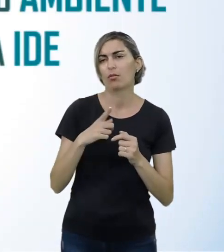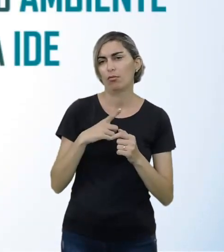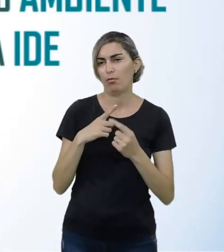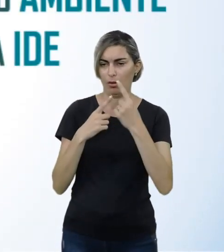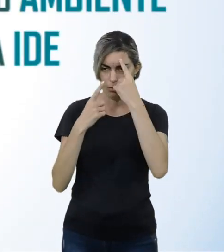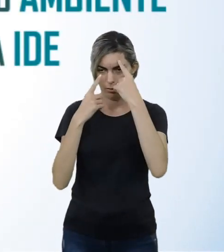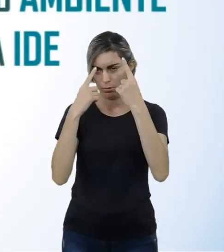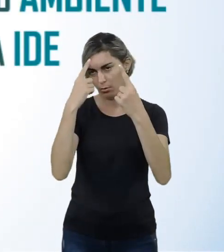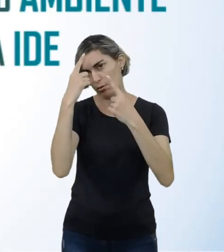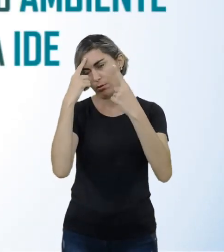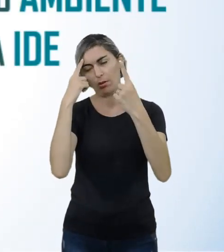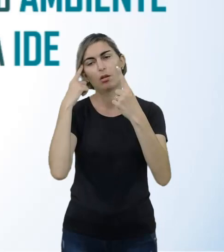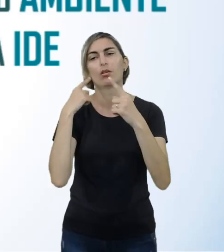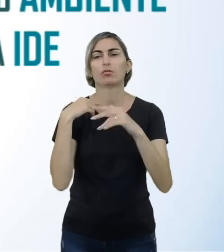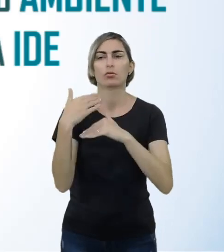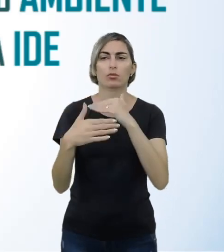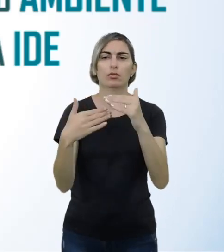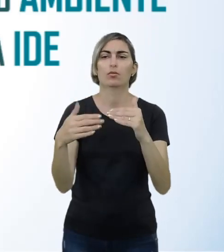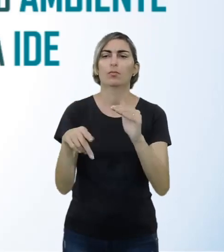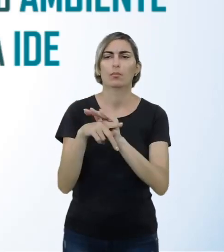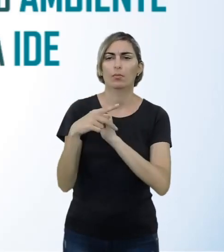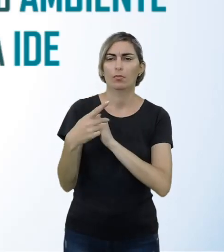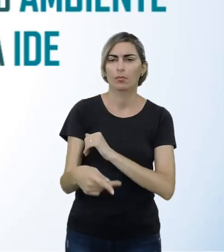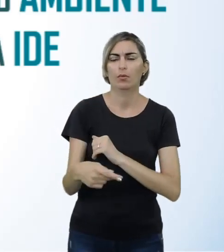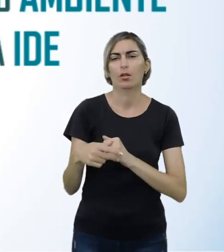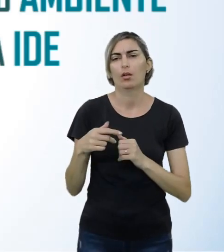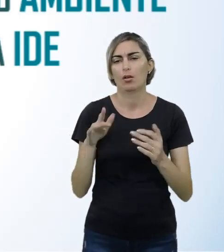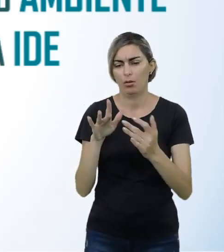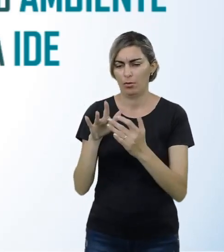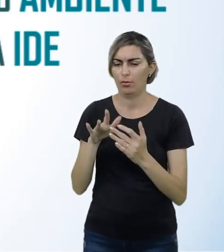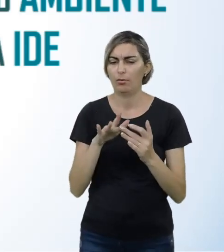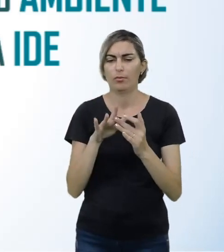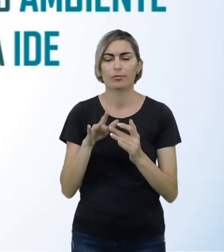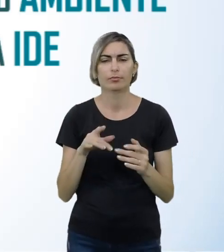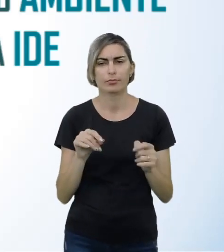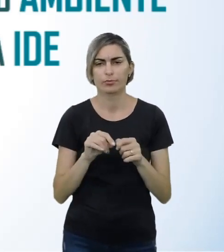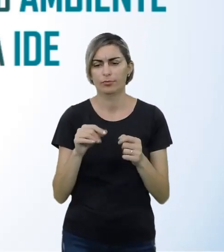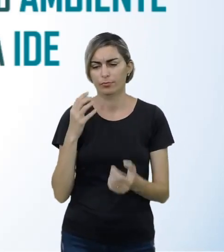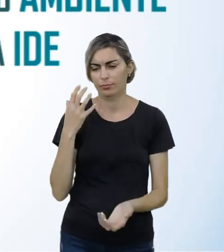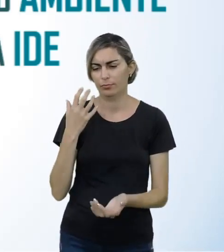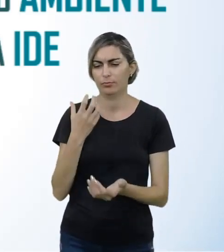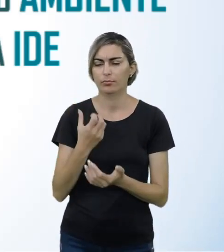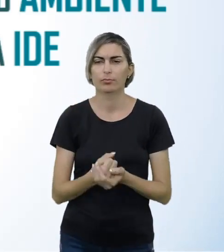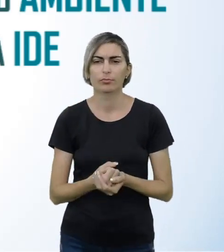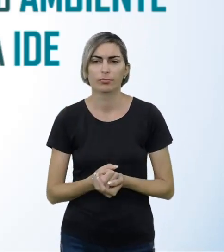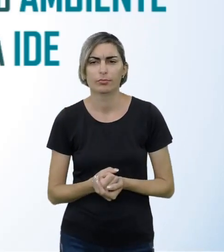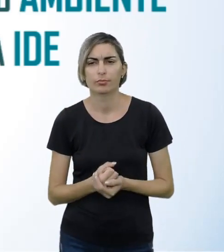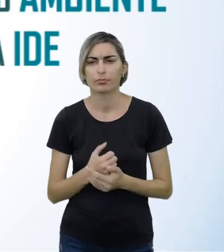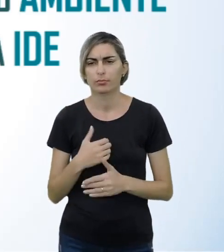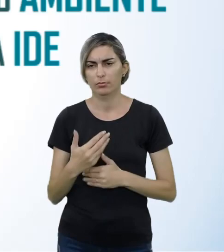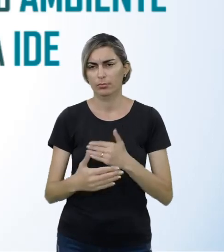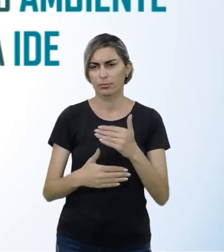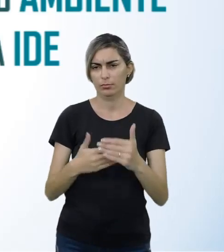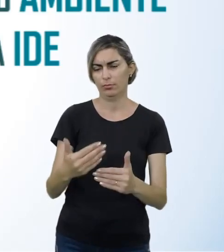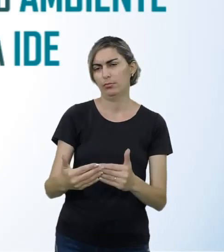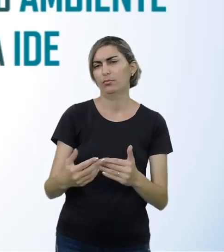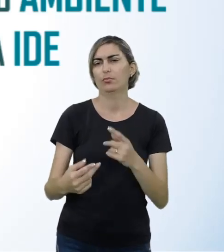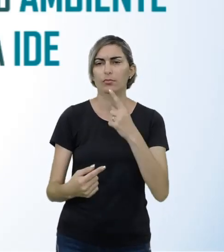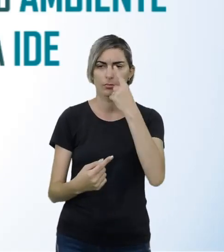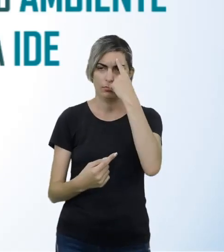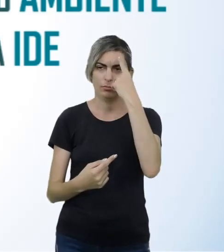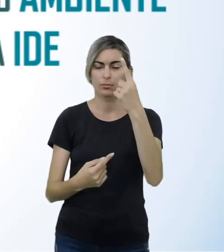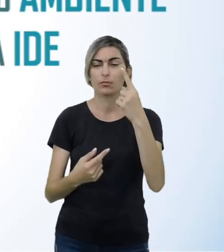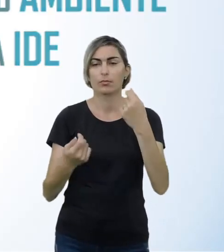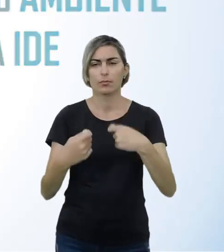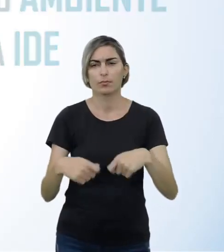uma IDE própria, uma interface de desenvolvimento própria. Então, antes de conectar o Arduino, a gente tem que fazer o download desse ambiente de desenvolvimento, né? Que é a sua